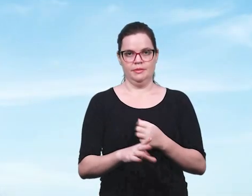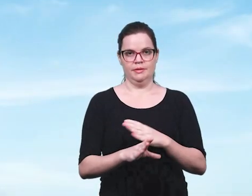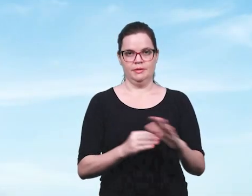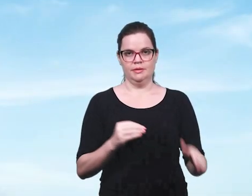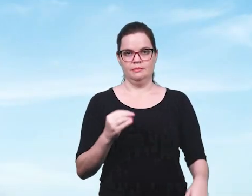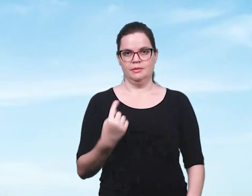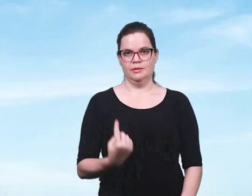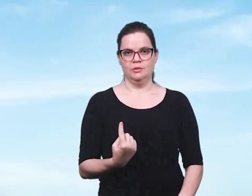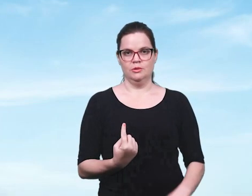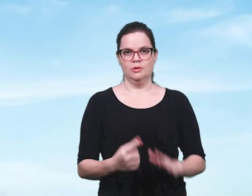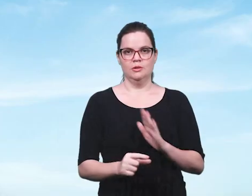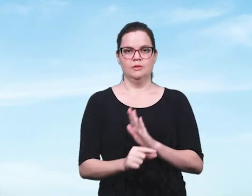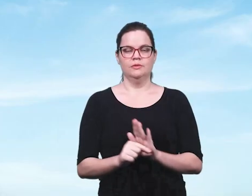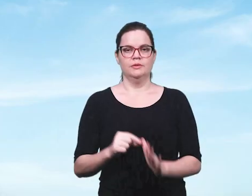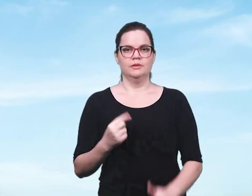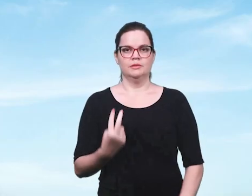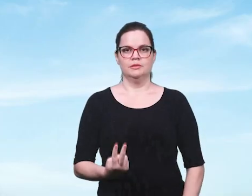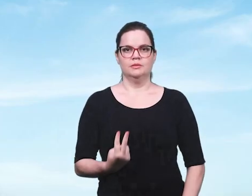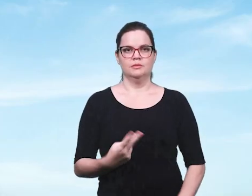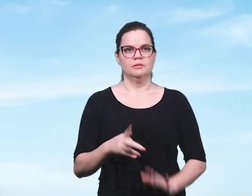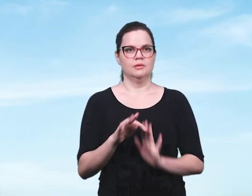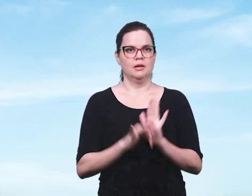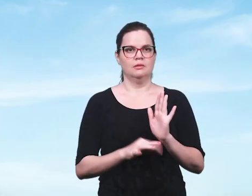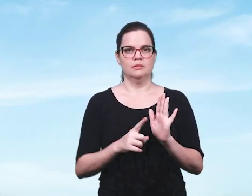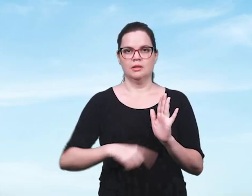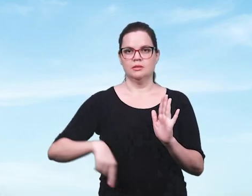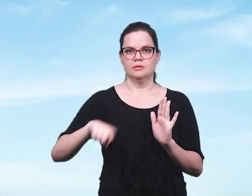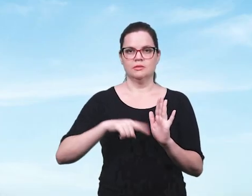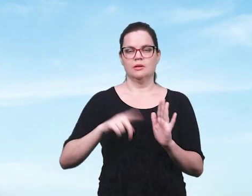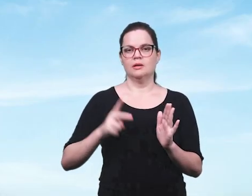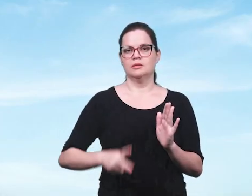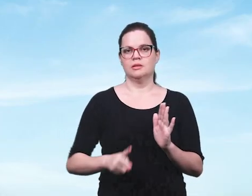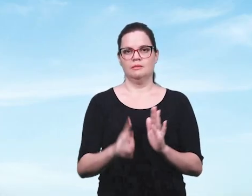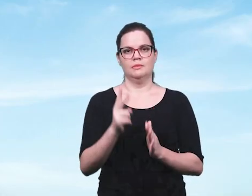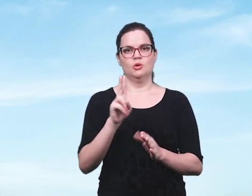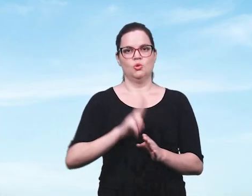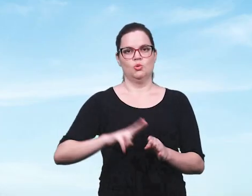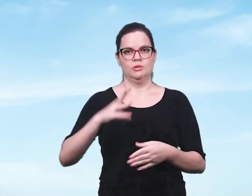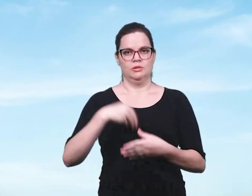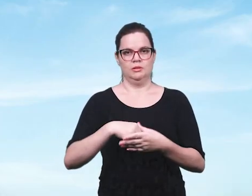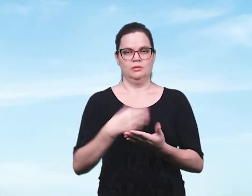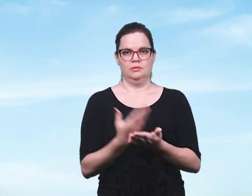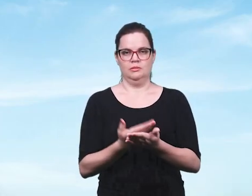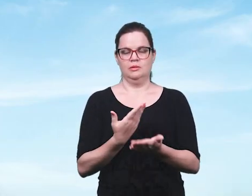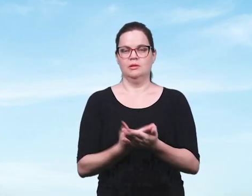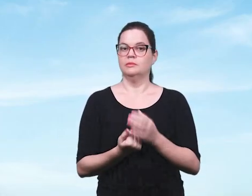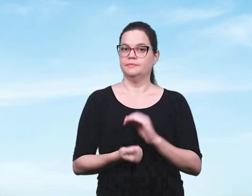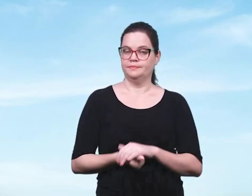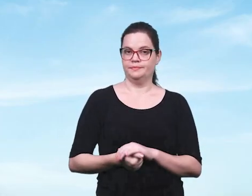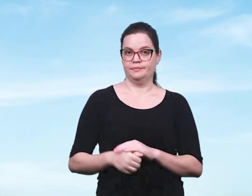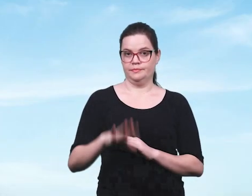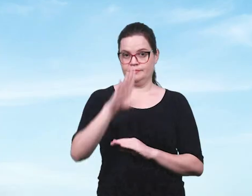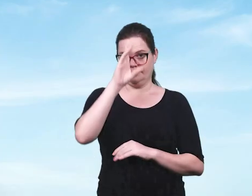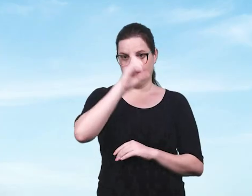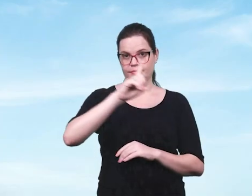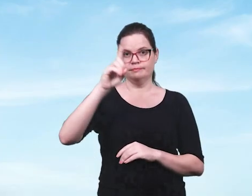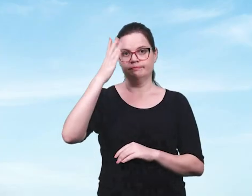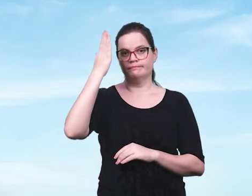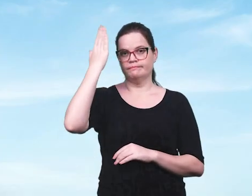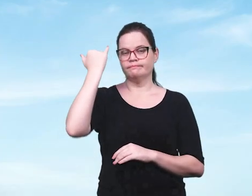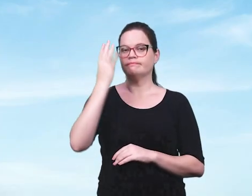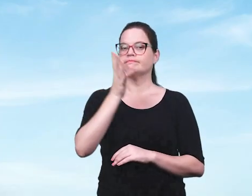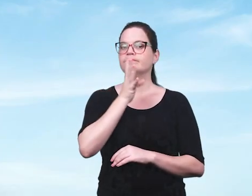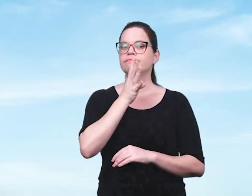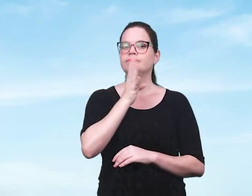verso 2, que é o texto básico que nós sempre usamos nessa aula, que diz assim: eleitos segundo a presciência de